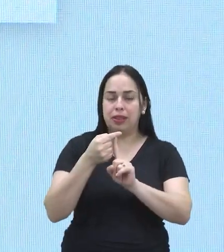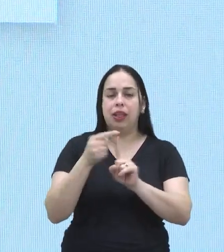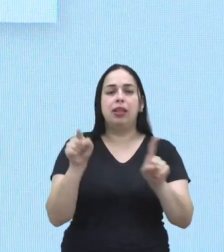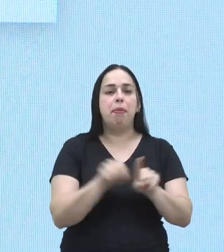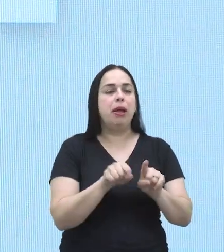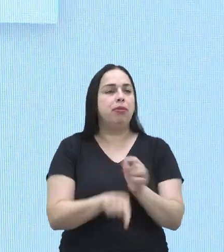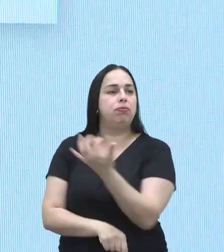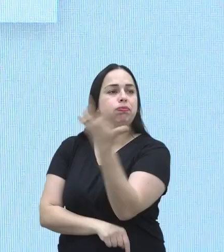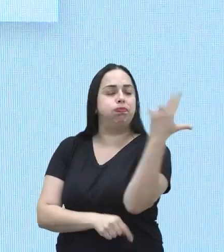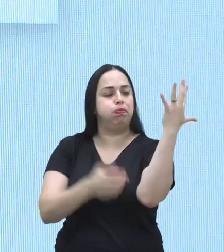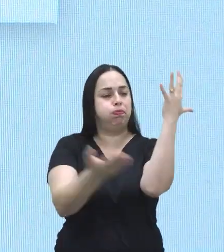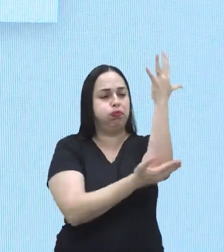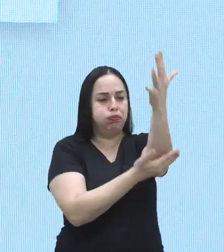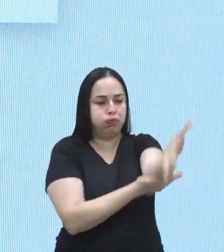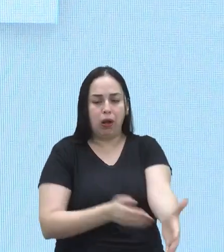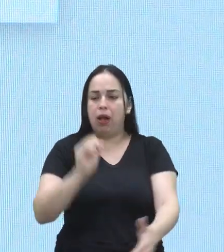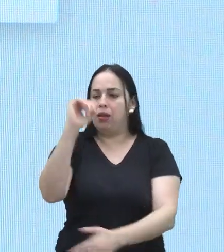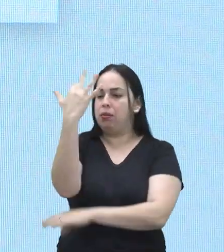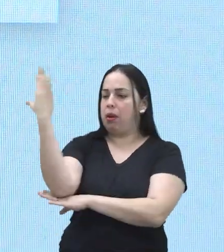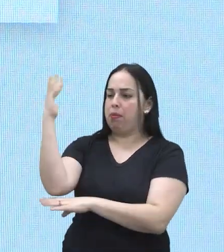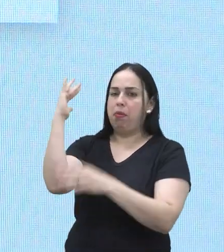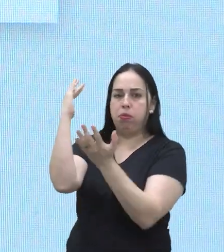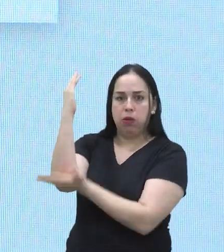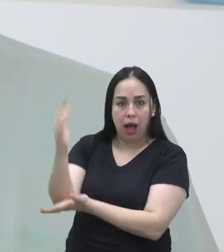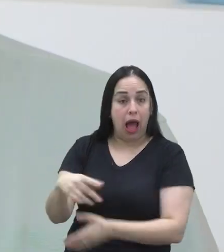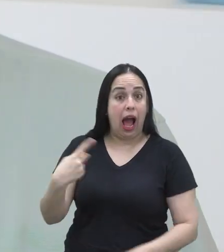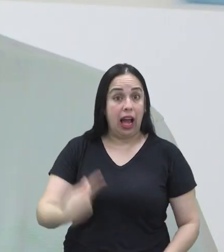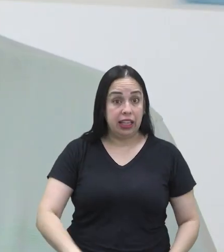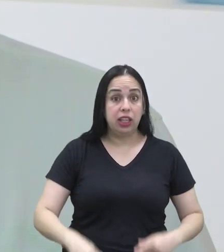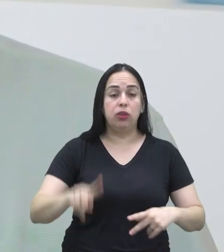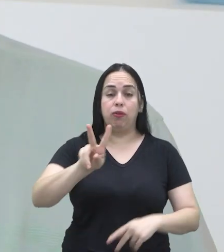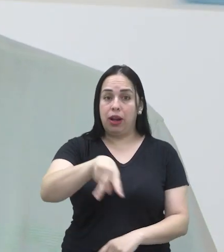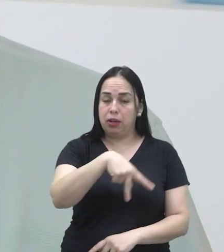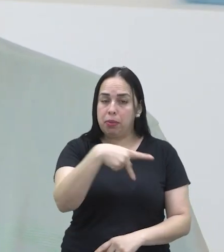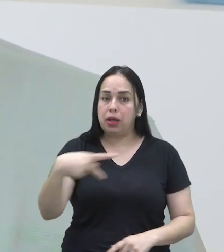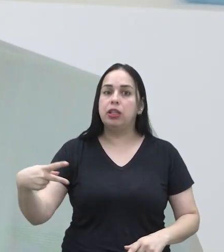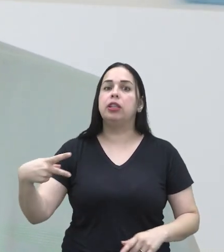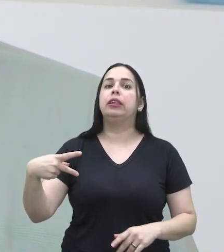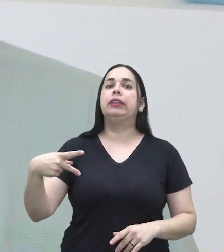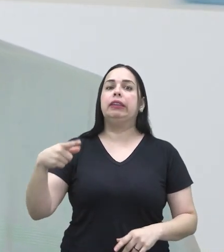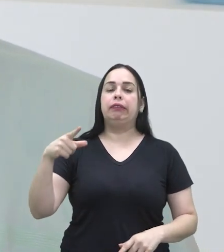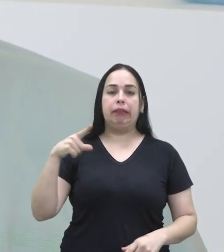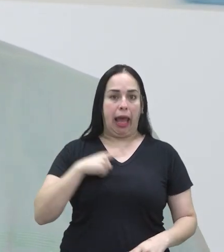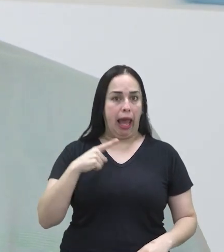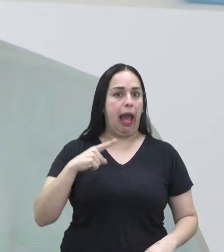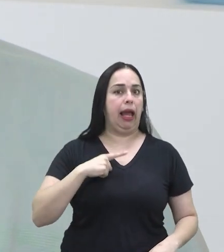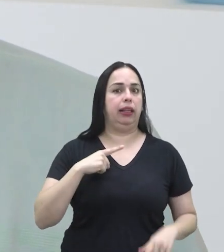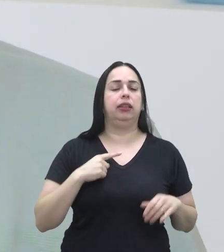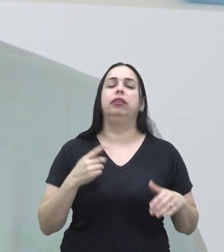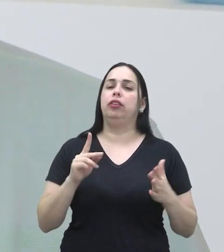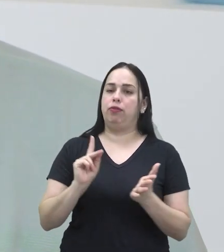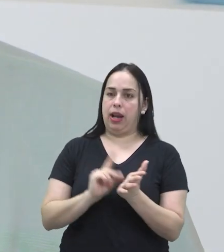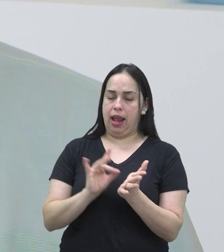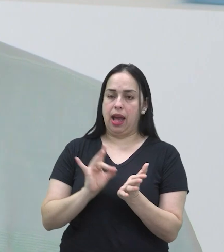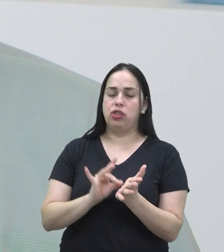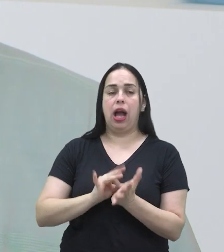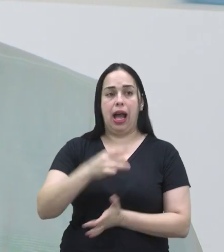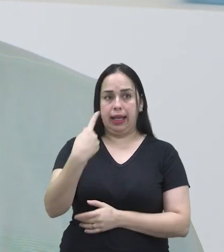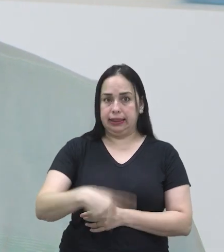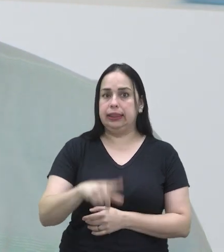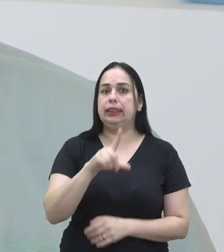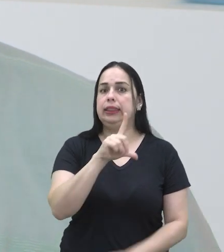região do Vale do Paraíba tem sofrido com esse problema. Nós tivemos um desmatamento muito grande na região, isso é fato,